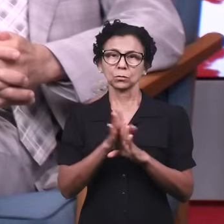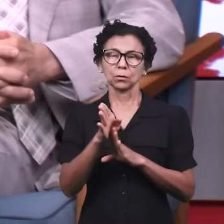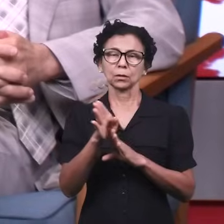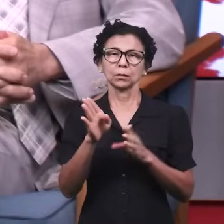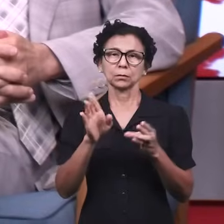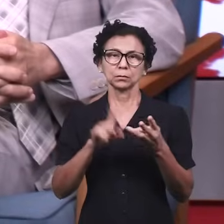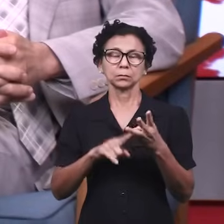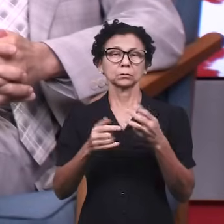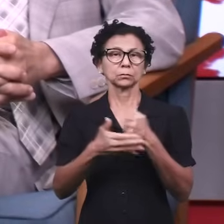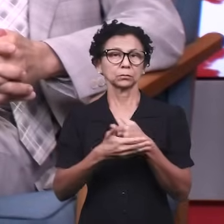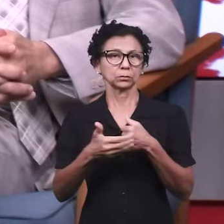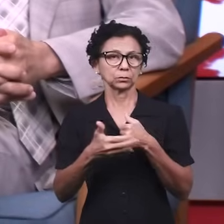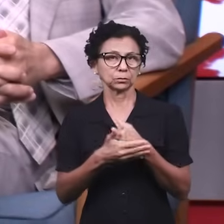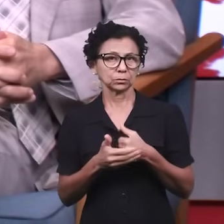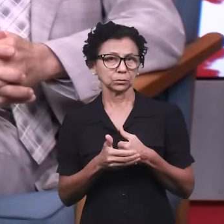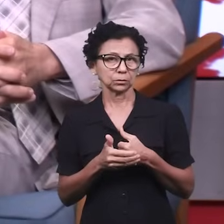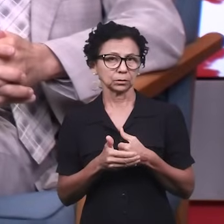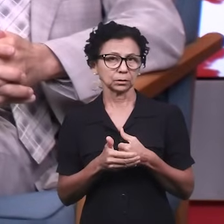consola.